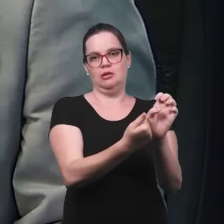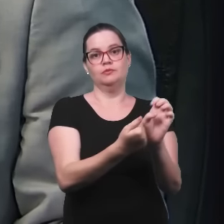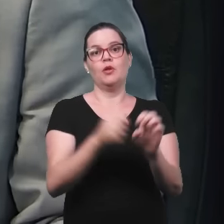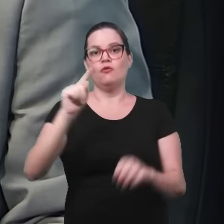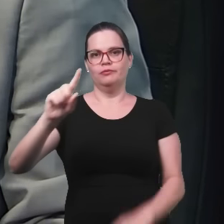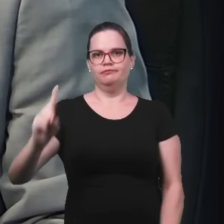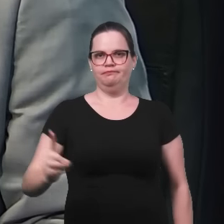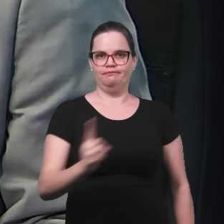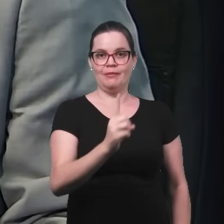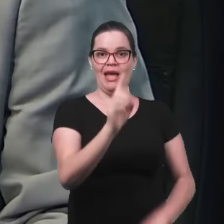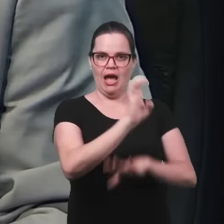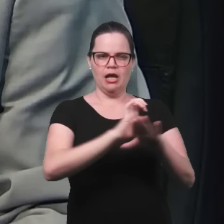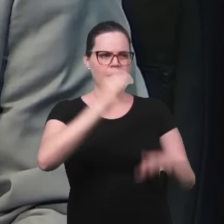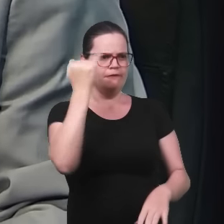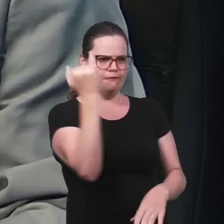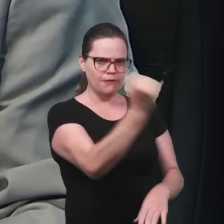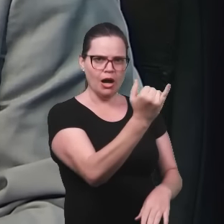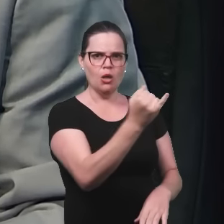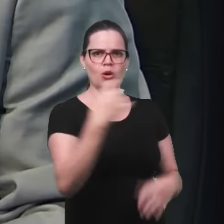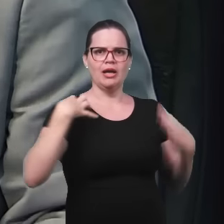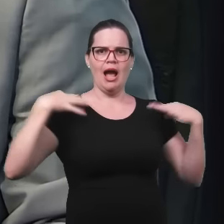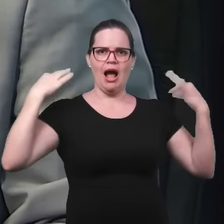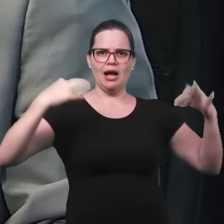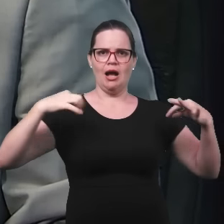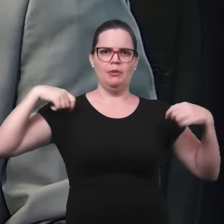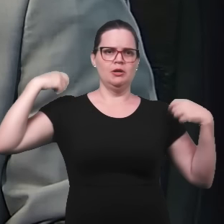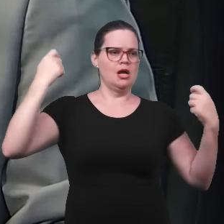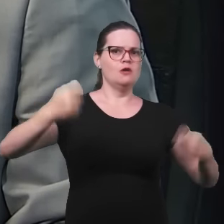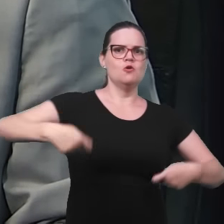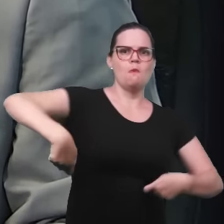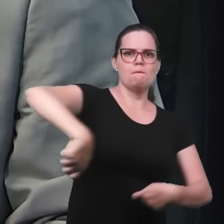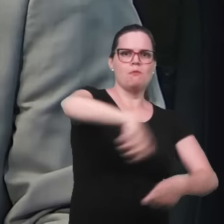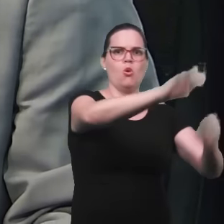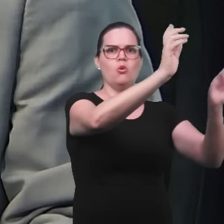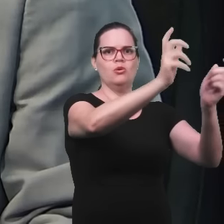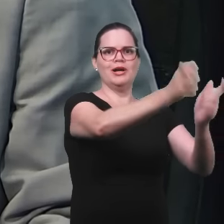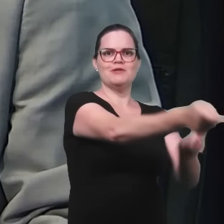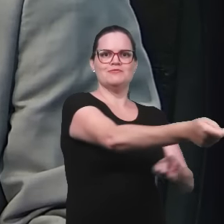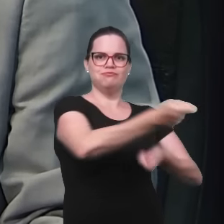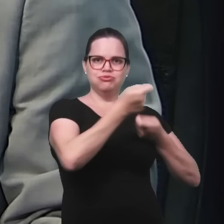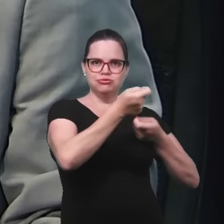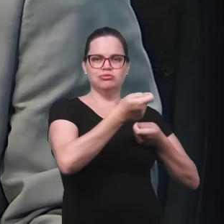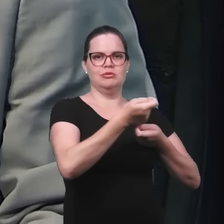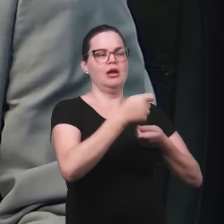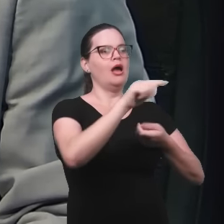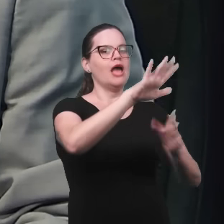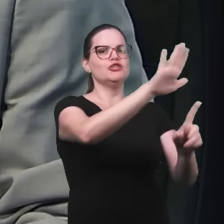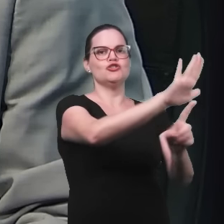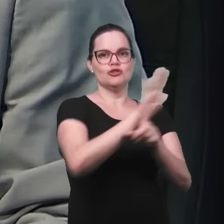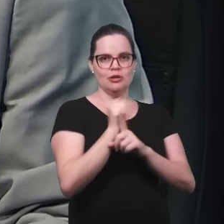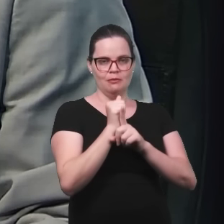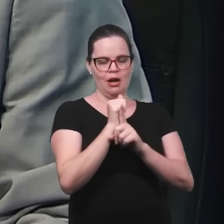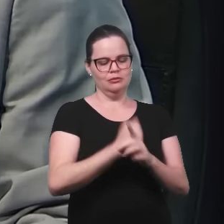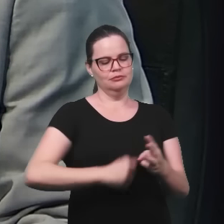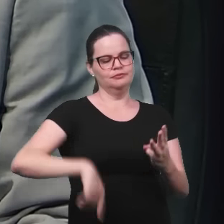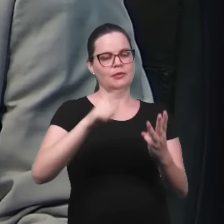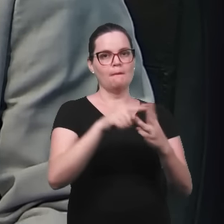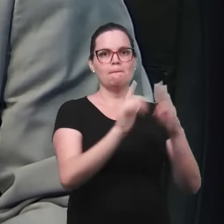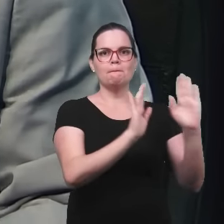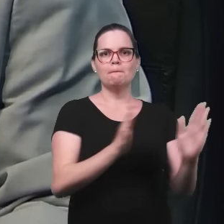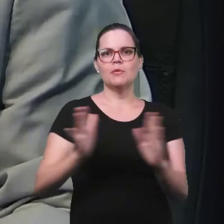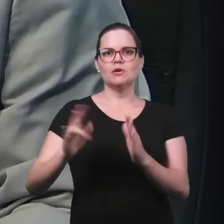chamado foi quando Elias, né, joga a capa sobre Eliseu. E o processo, então ele passa a seguir a